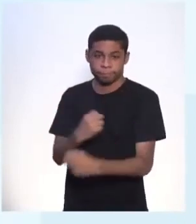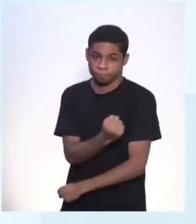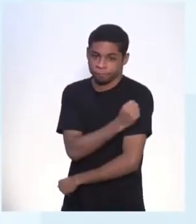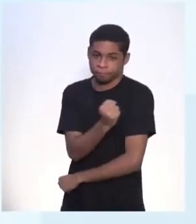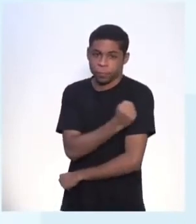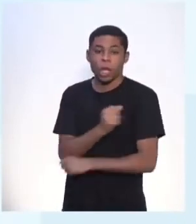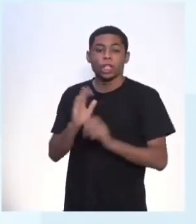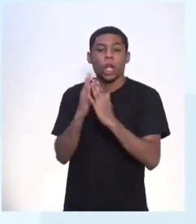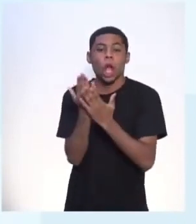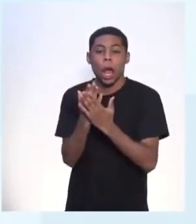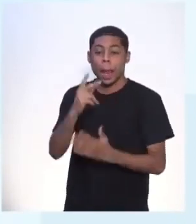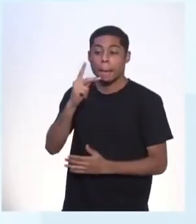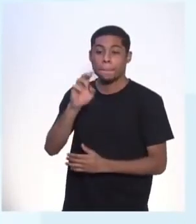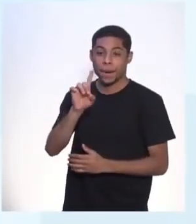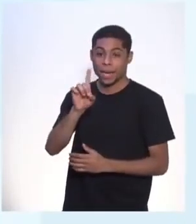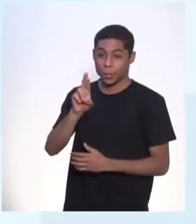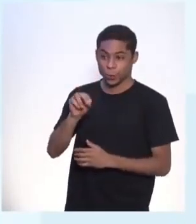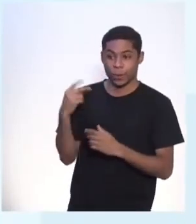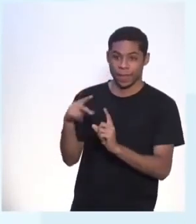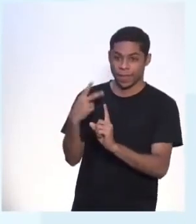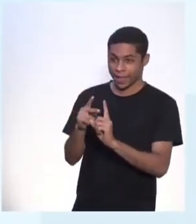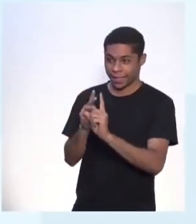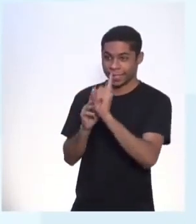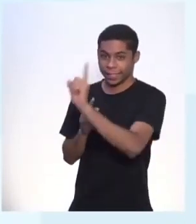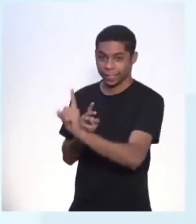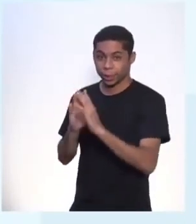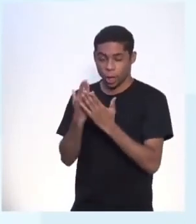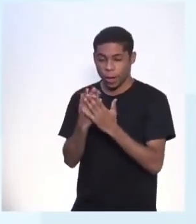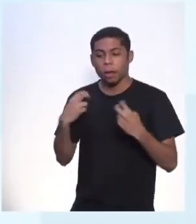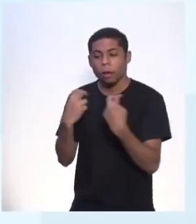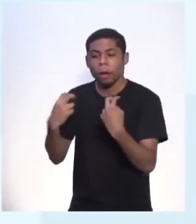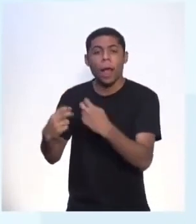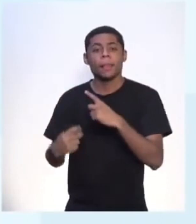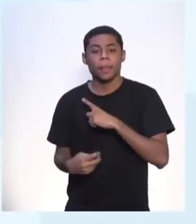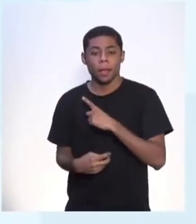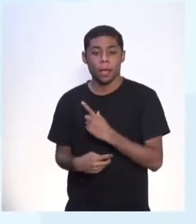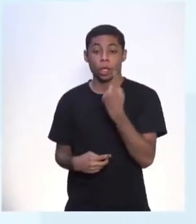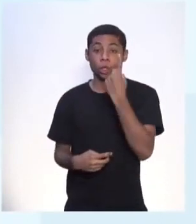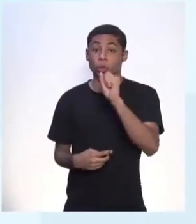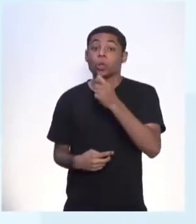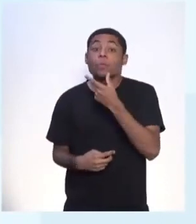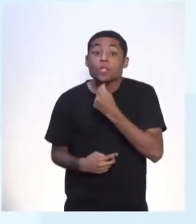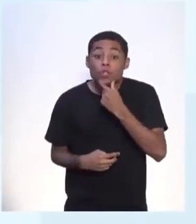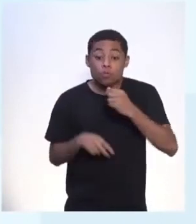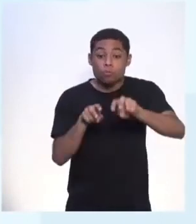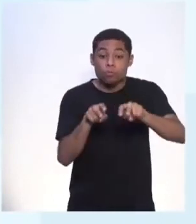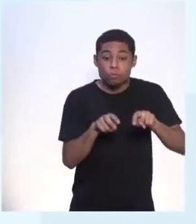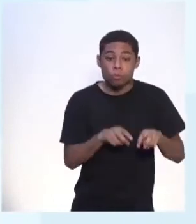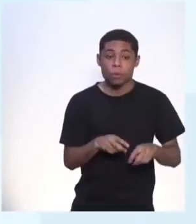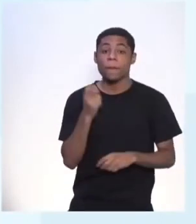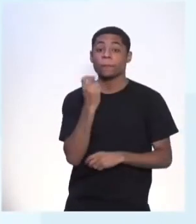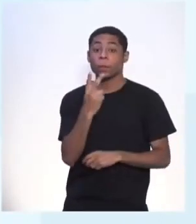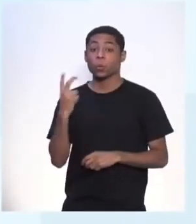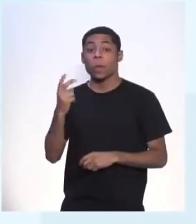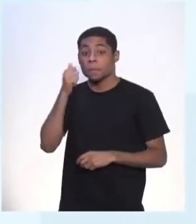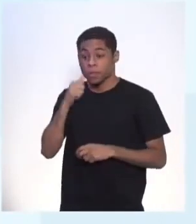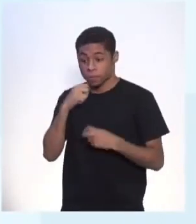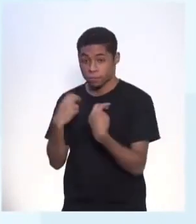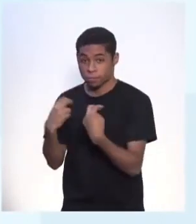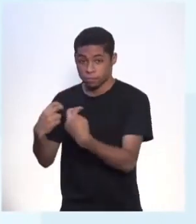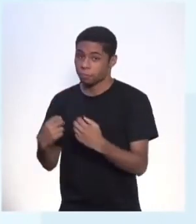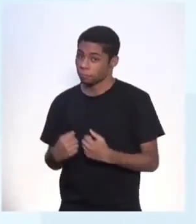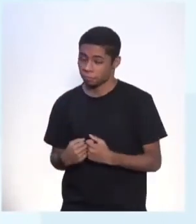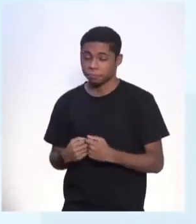de Pedro tem 18 meninos e 22 meninas. Uma das maneiras de comparar esses números